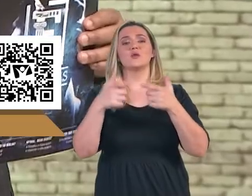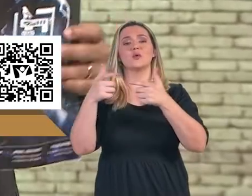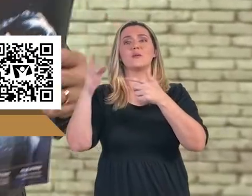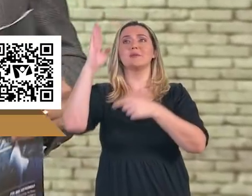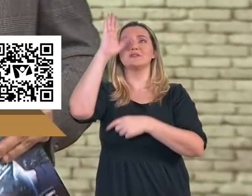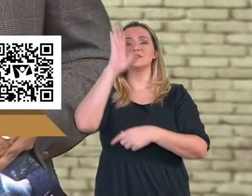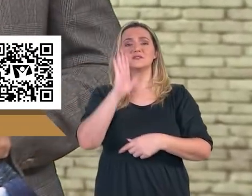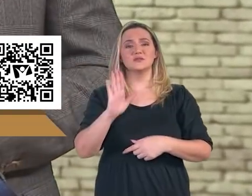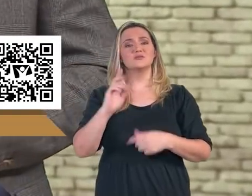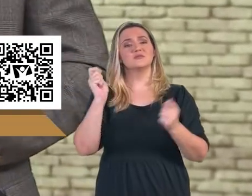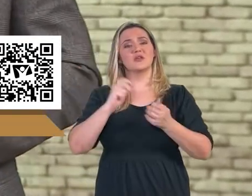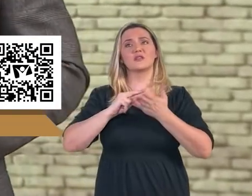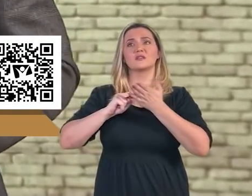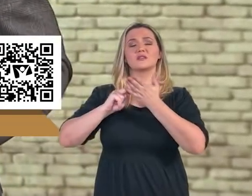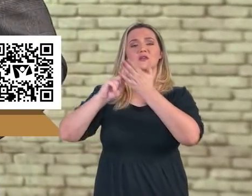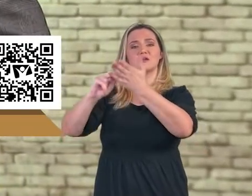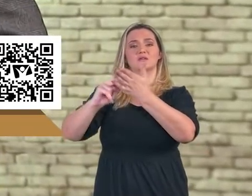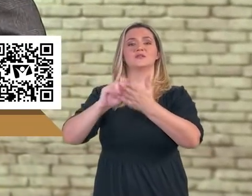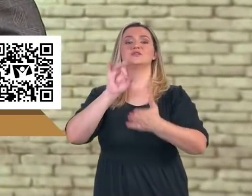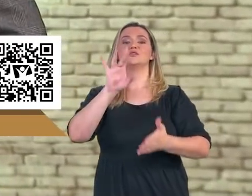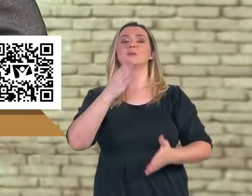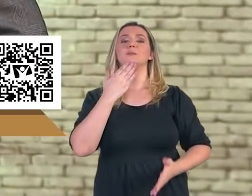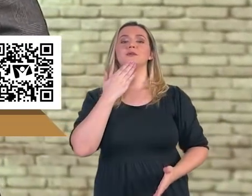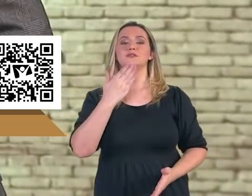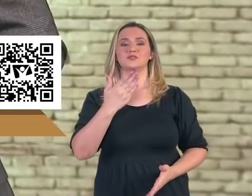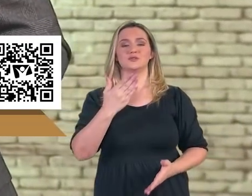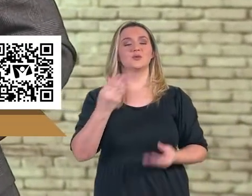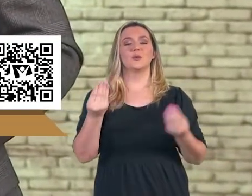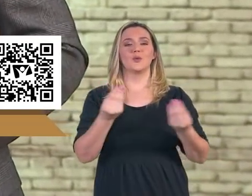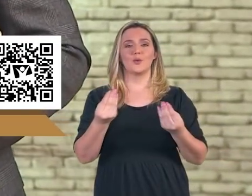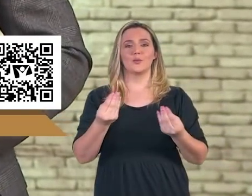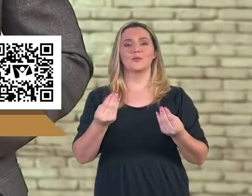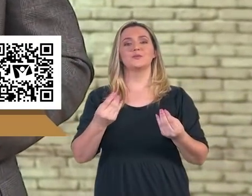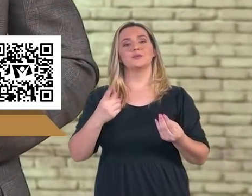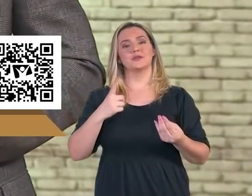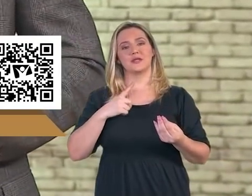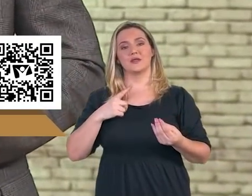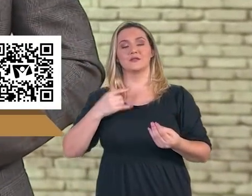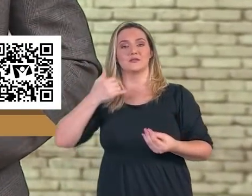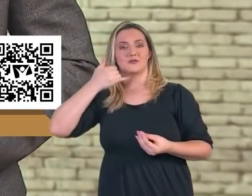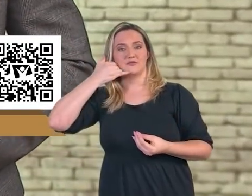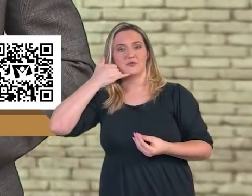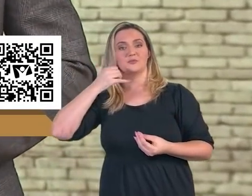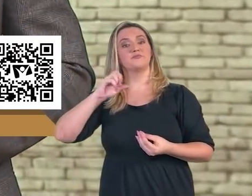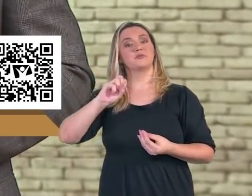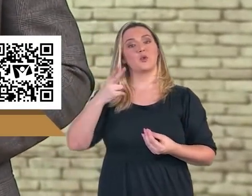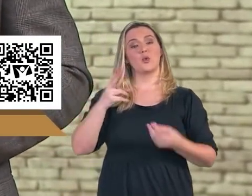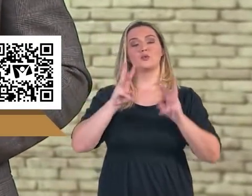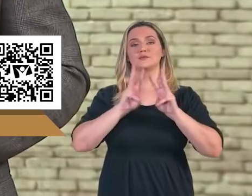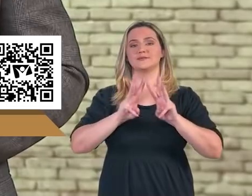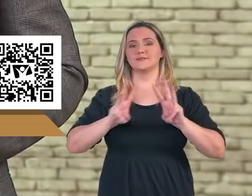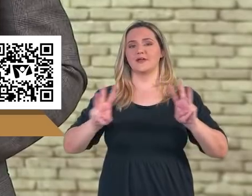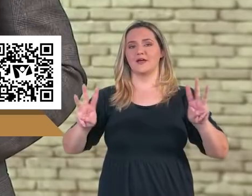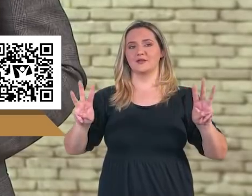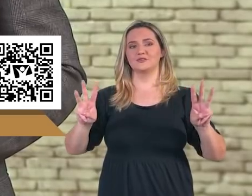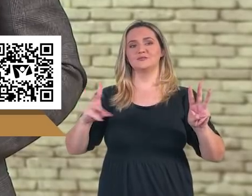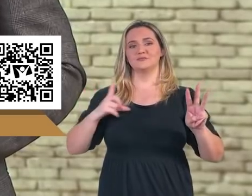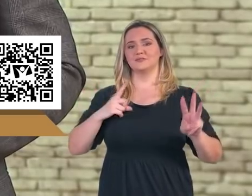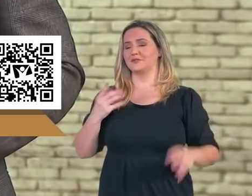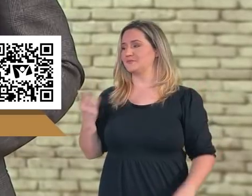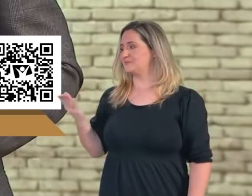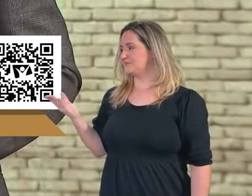Para solicitar, basta entrar no site biblia.com.br ou ligar para a gente, 0 Operadora 12 21